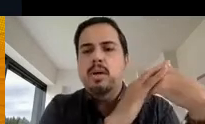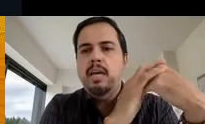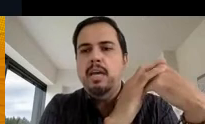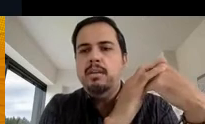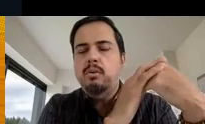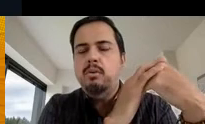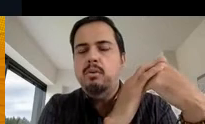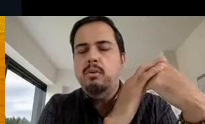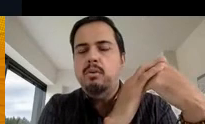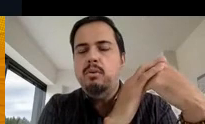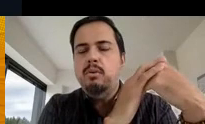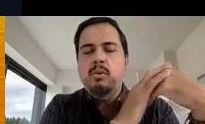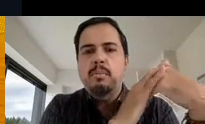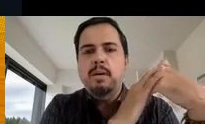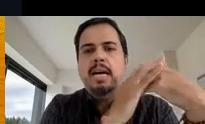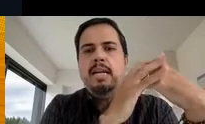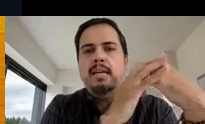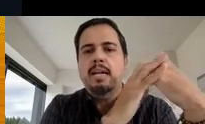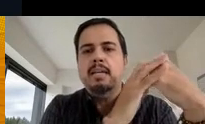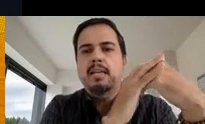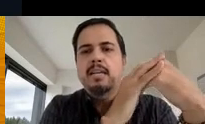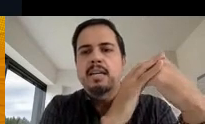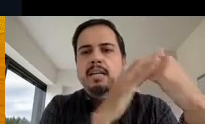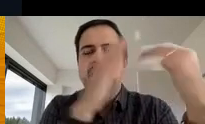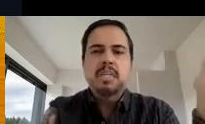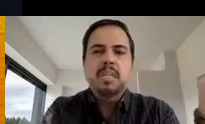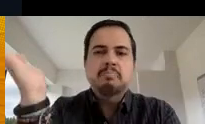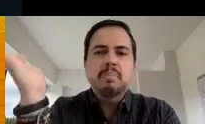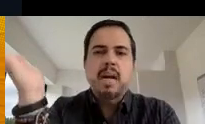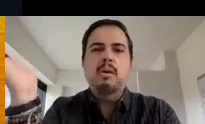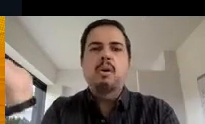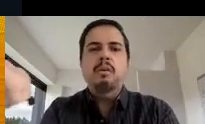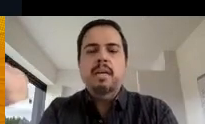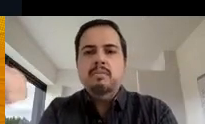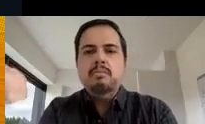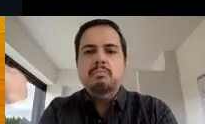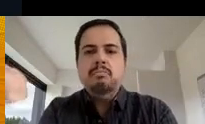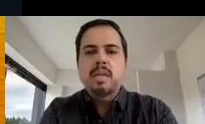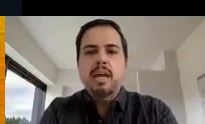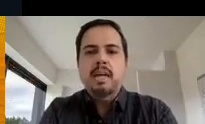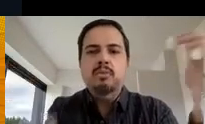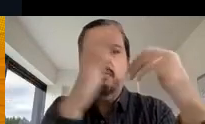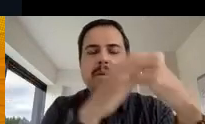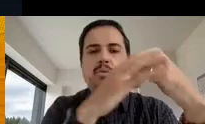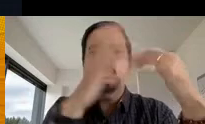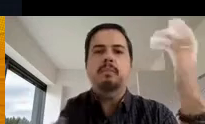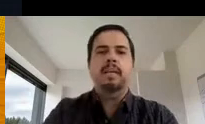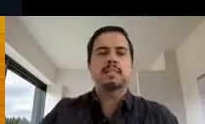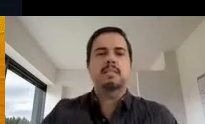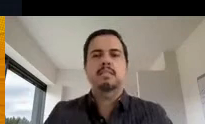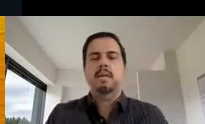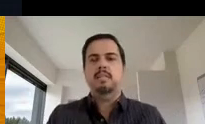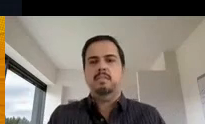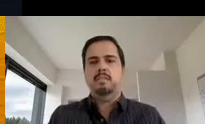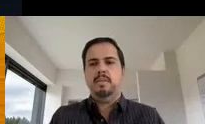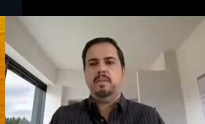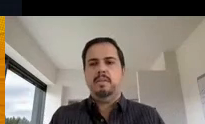Guia Bolso, você deu acesso ao Guia Bolso à sua conta bancária, cara. E cagou para isso, né? Se fosse uma